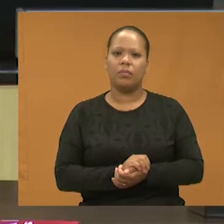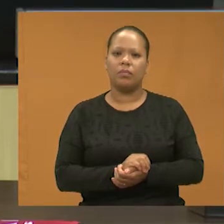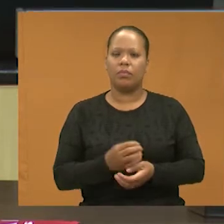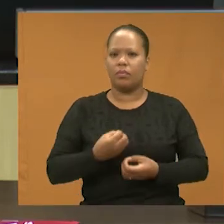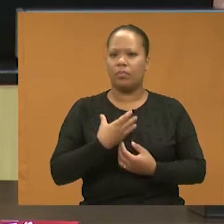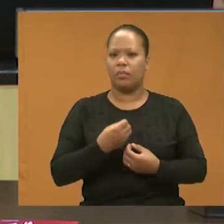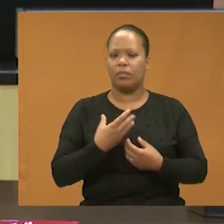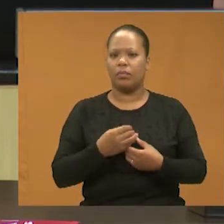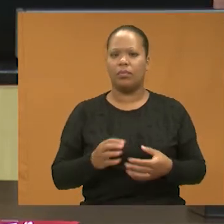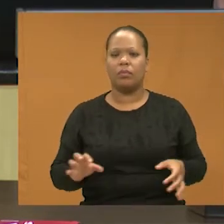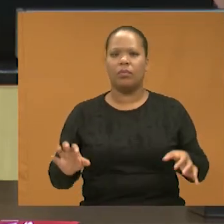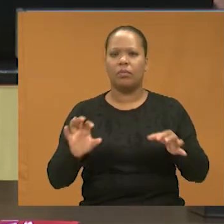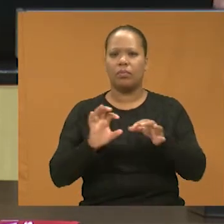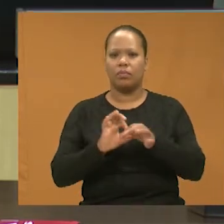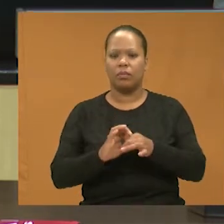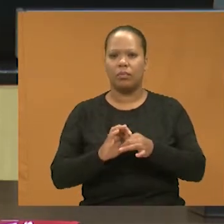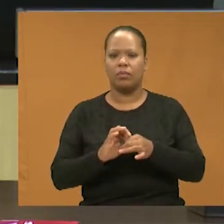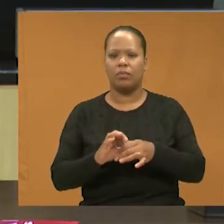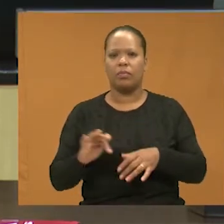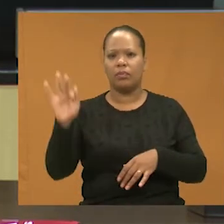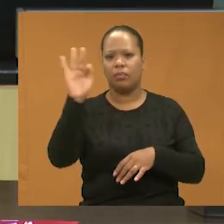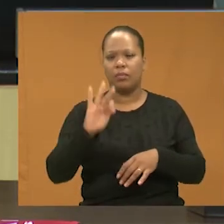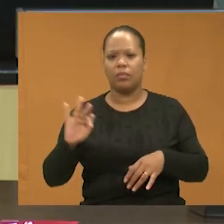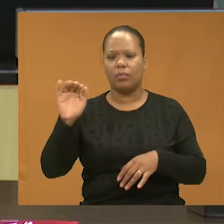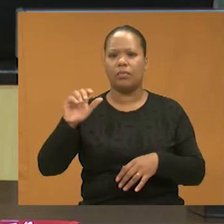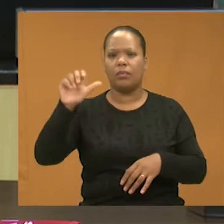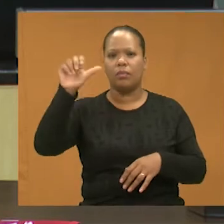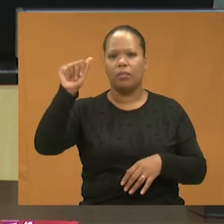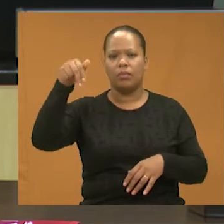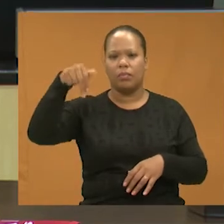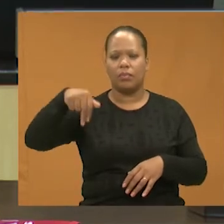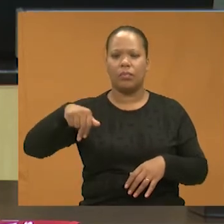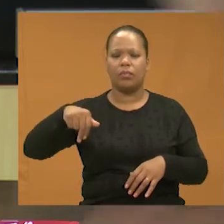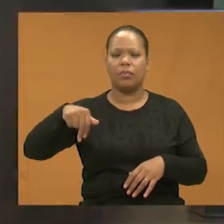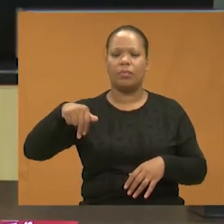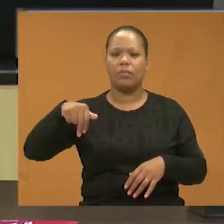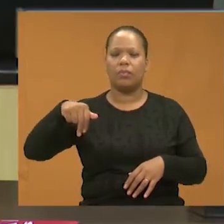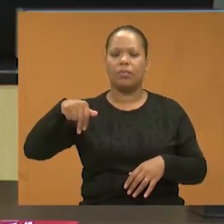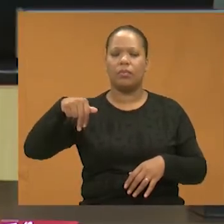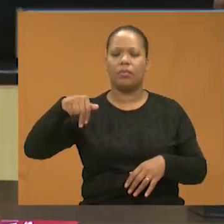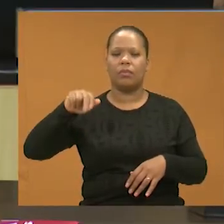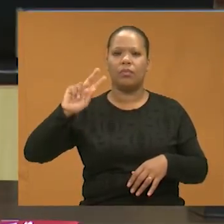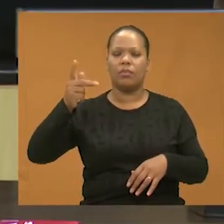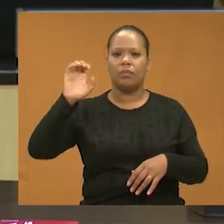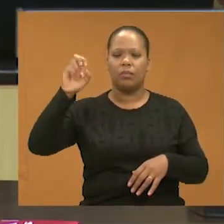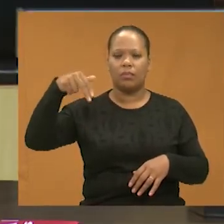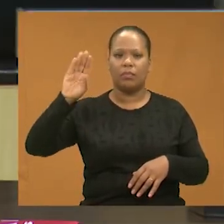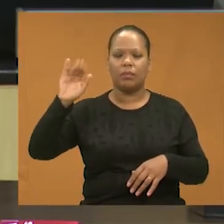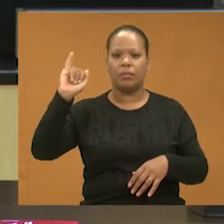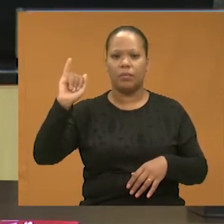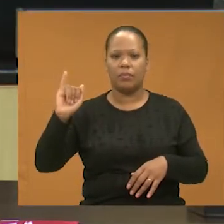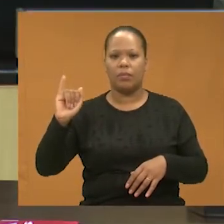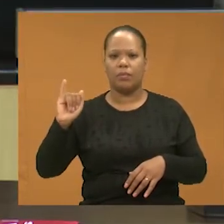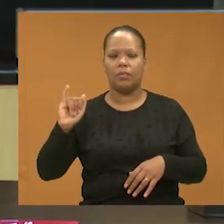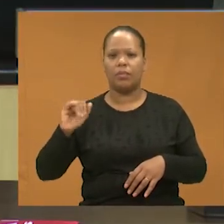parceria na municipalidade com a Universidade Anhembi Morumbi e com a Humanitas, Faculdade de